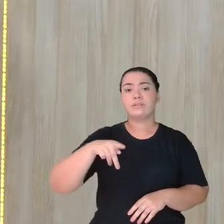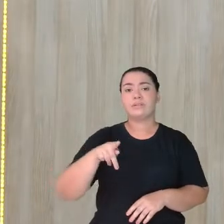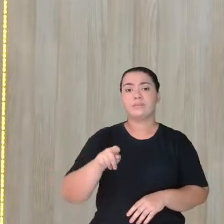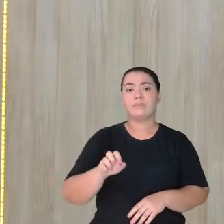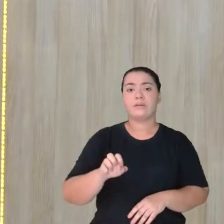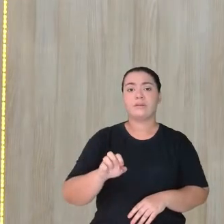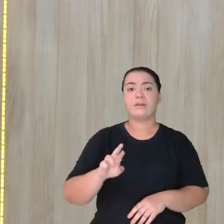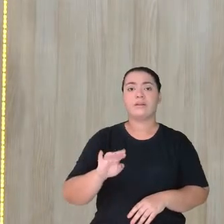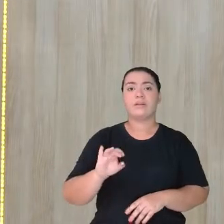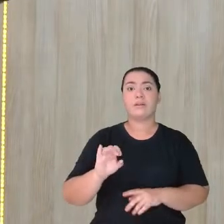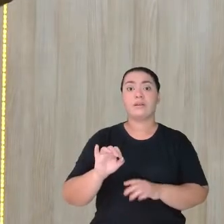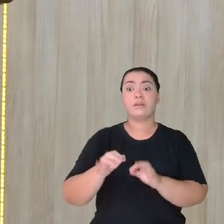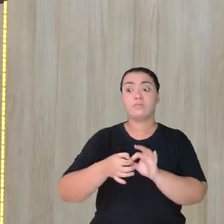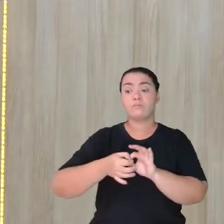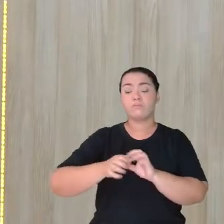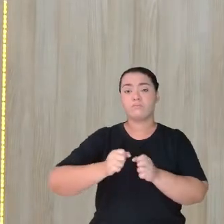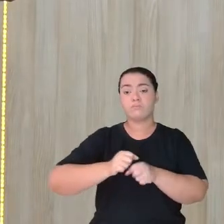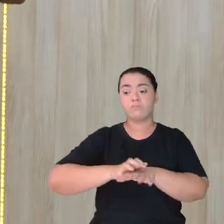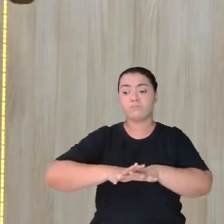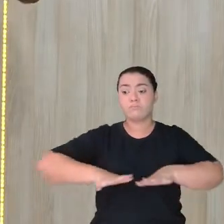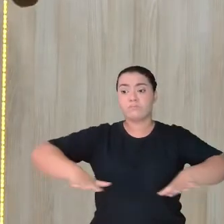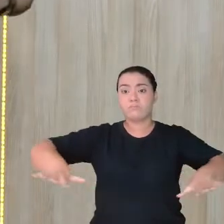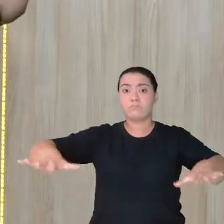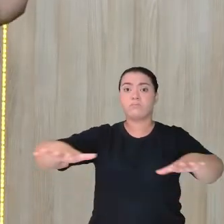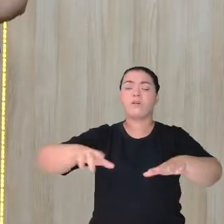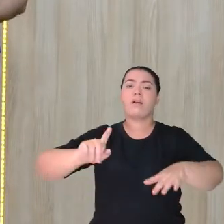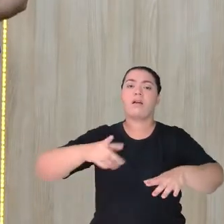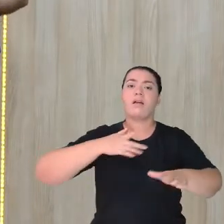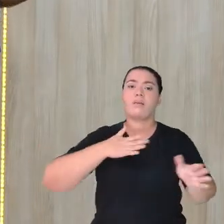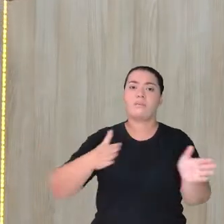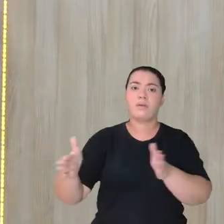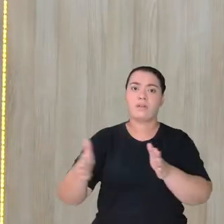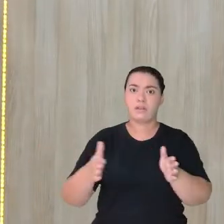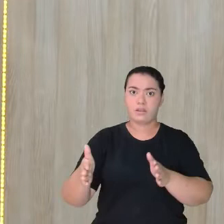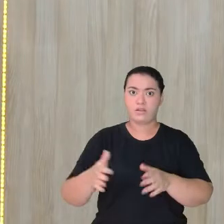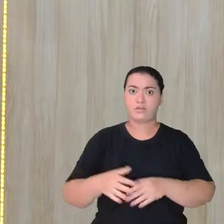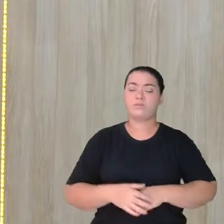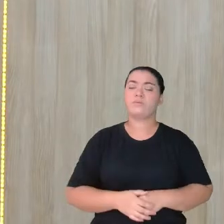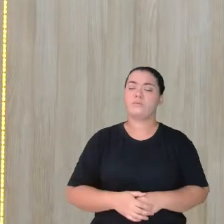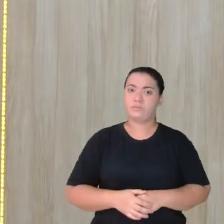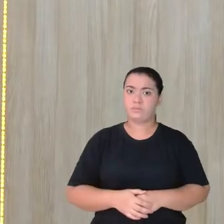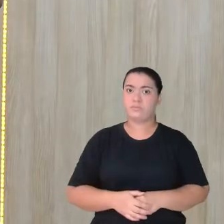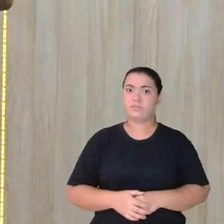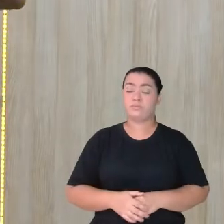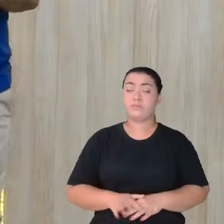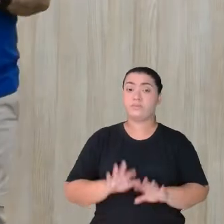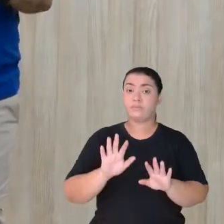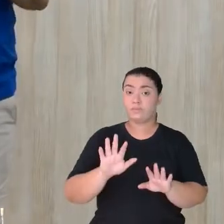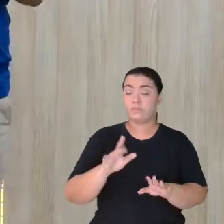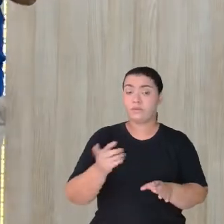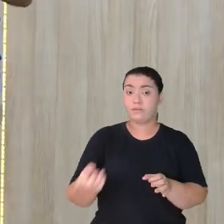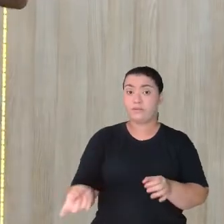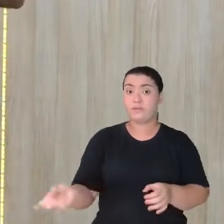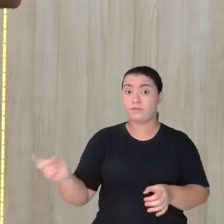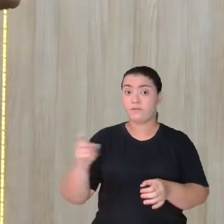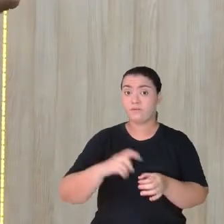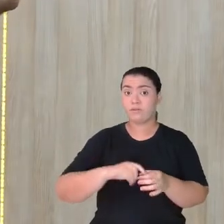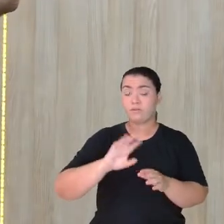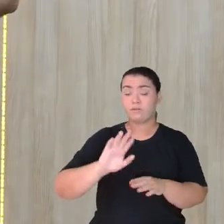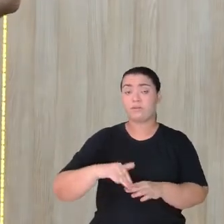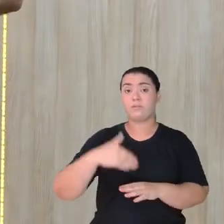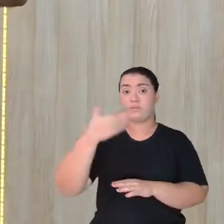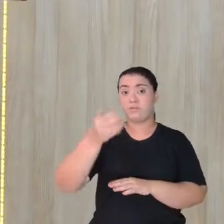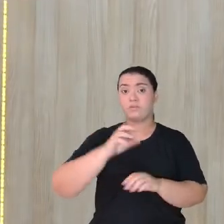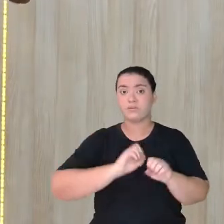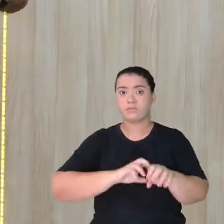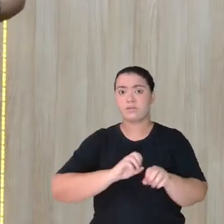terrestre, né, que a gente já teve durante esse período. Vamos retomar isso a partir da próxima